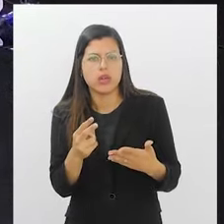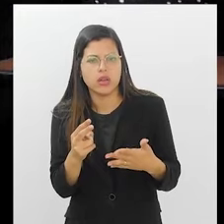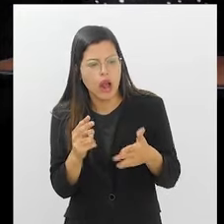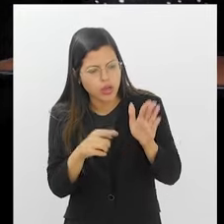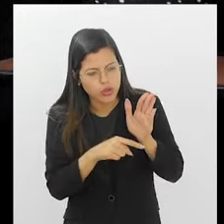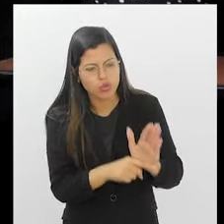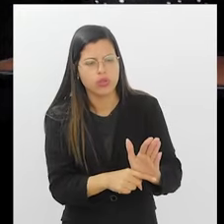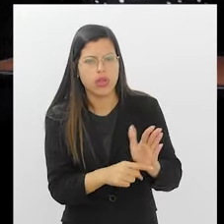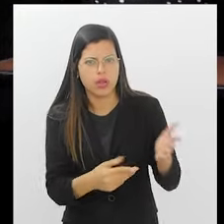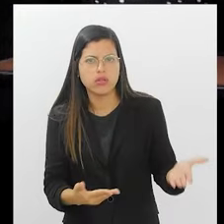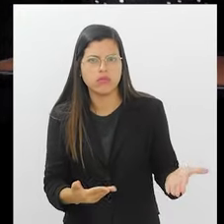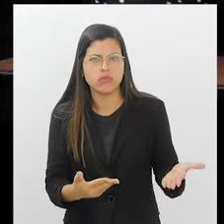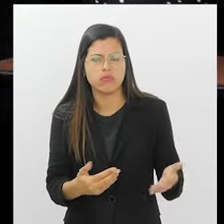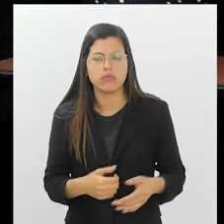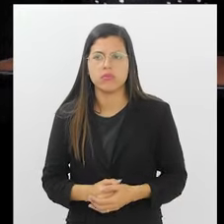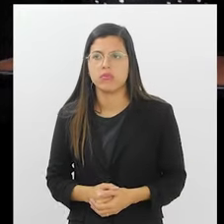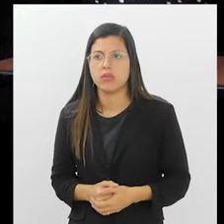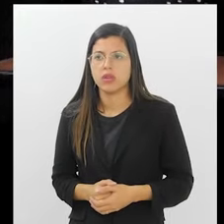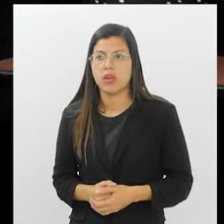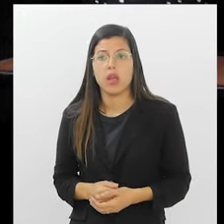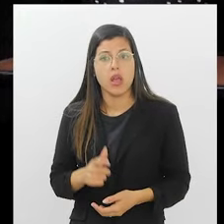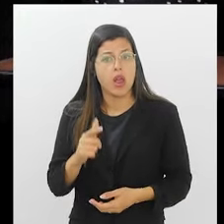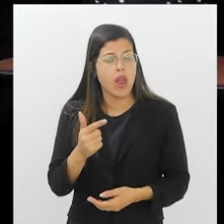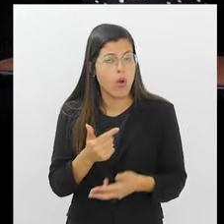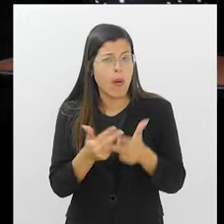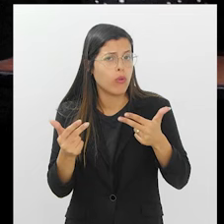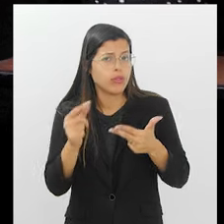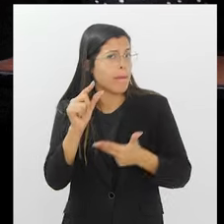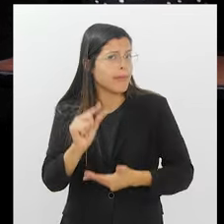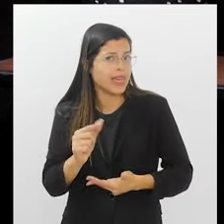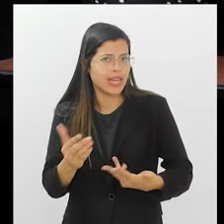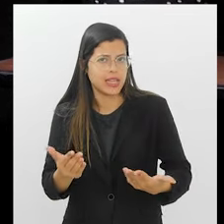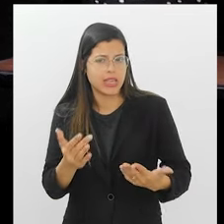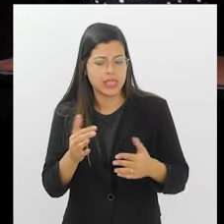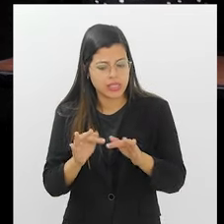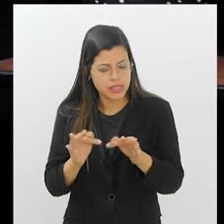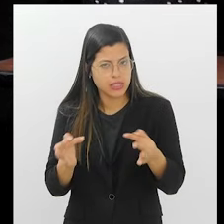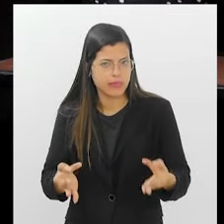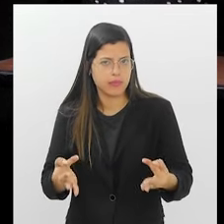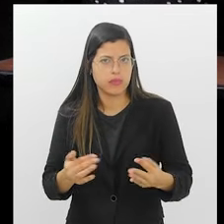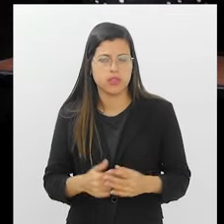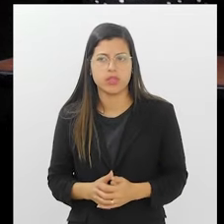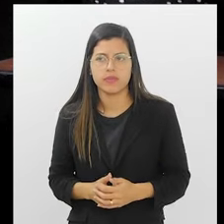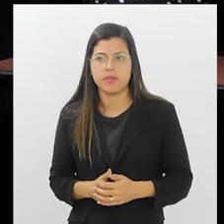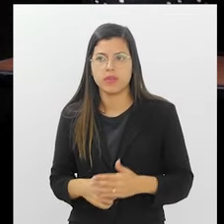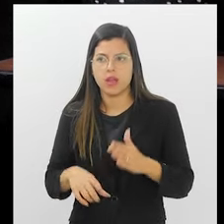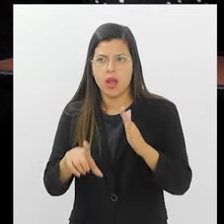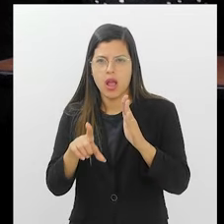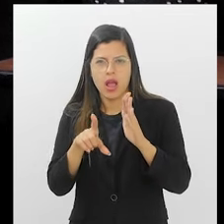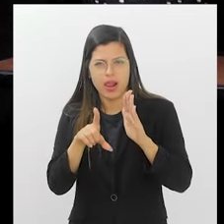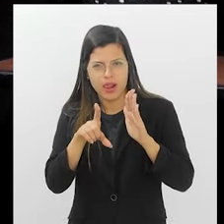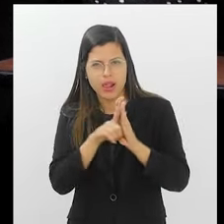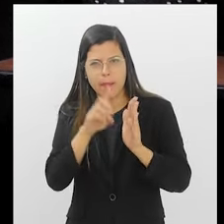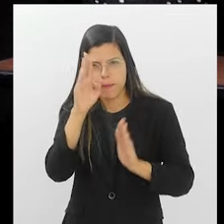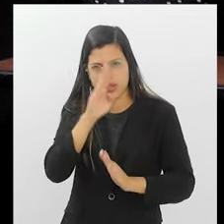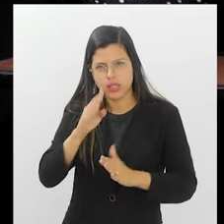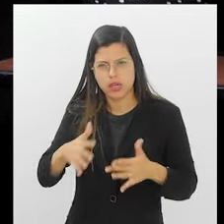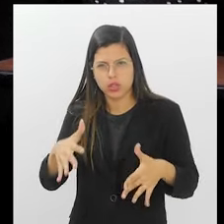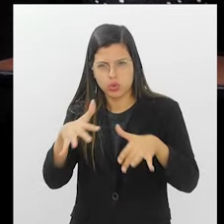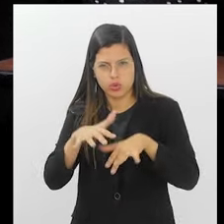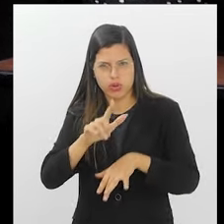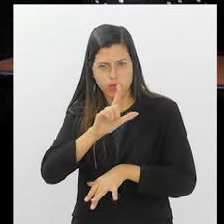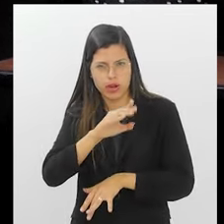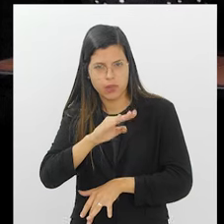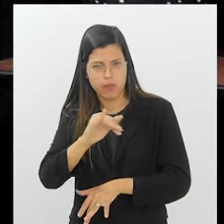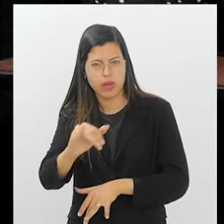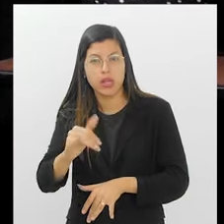aquela pessoa, né, andar mais confortavelmente. Isso é uma pequena coisa. Tá? A Lei Brasileira de Inclusão já deve estar